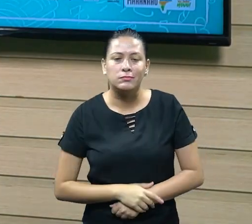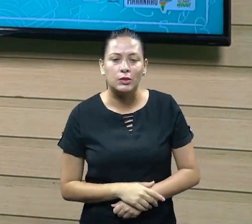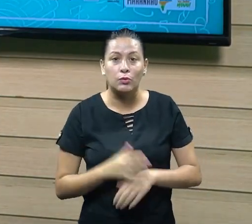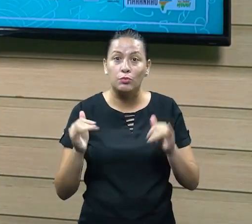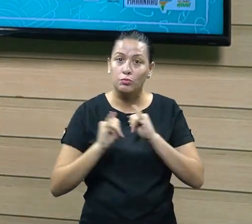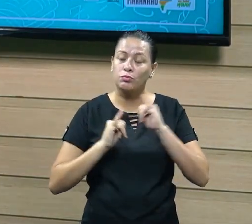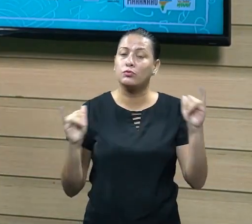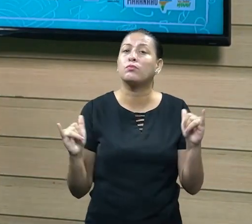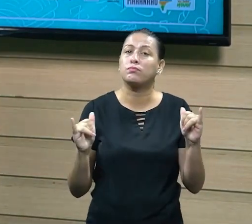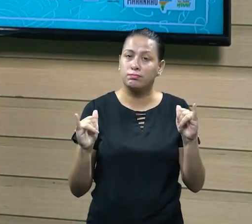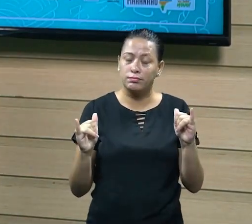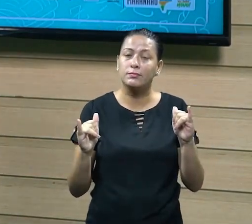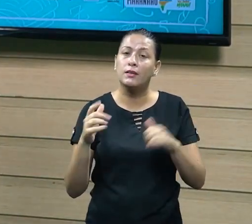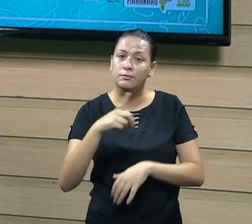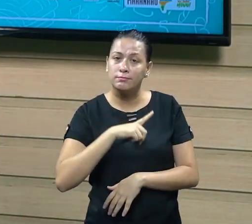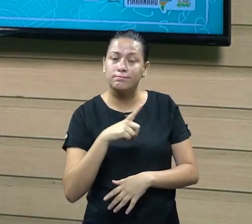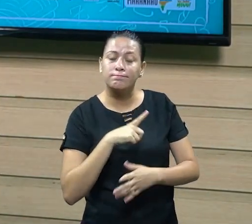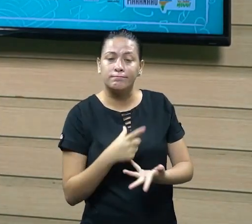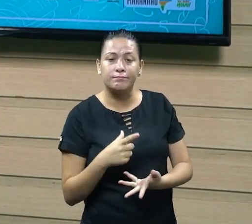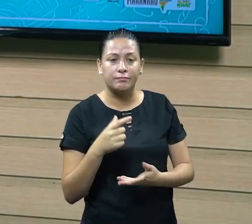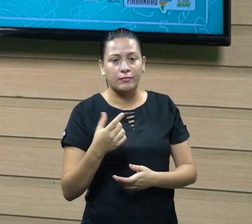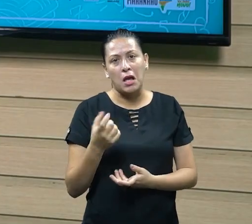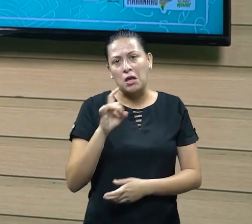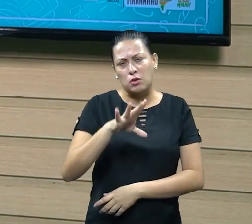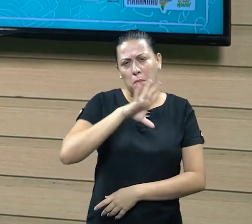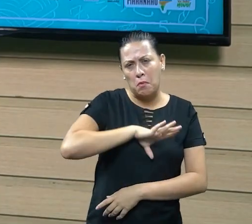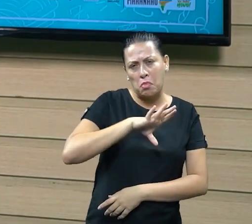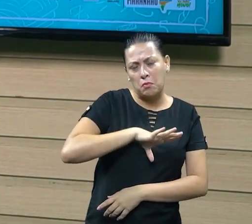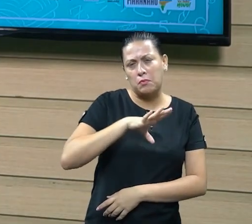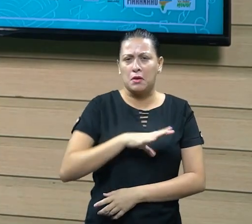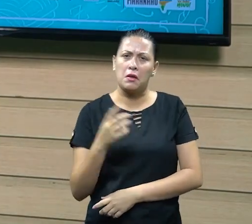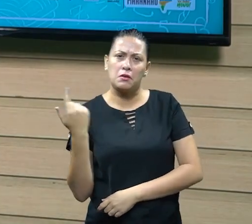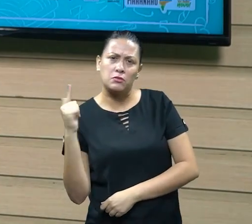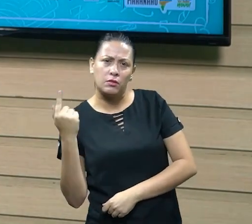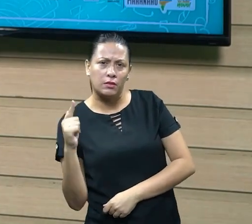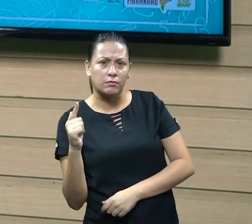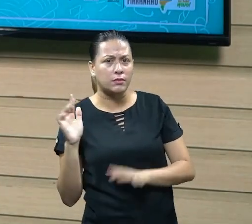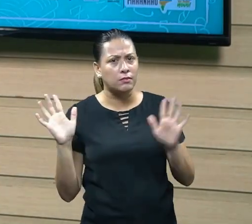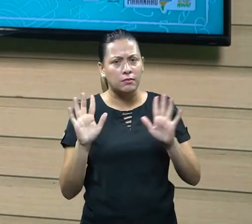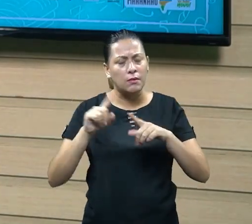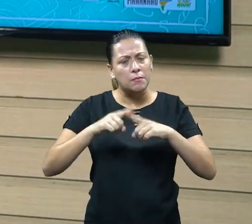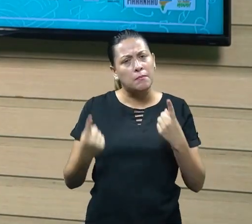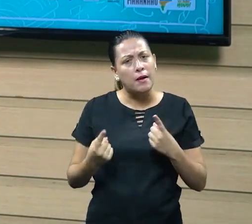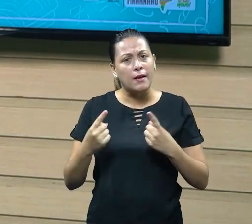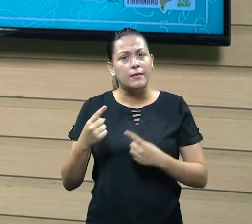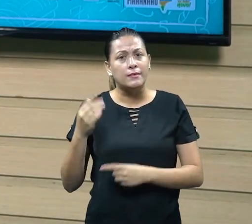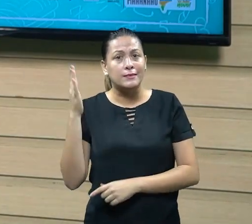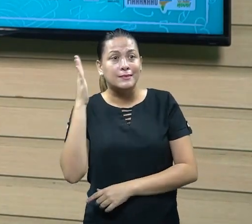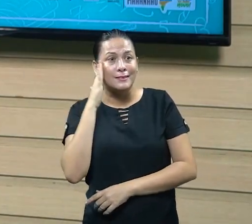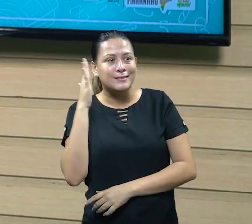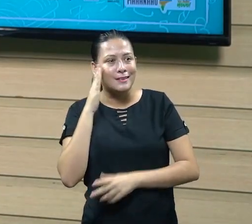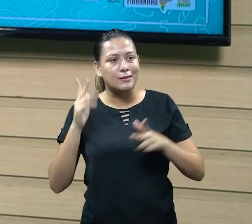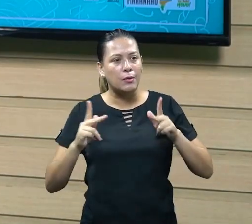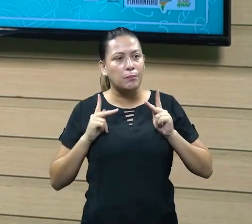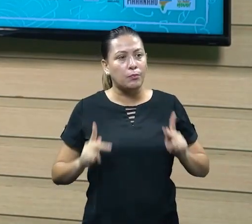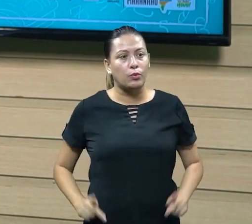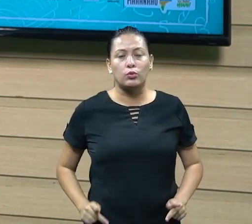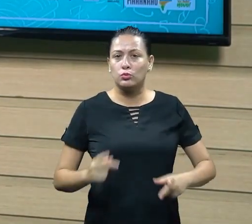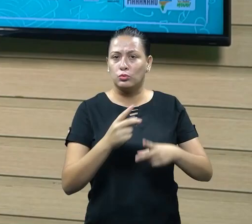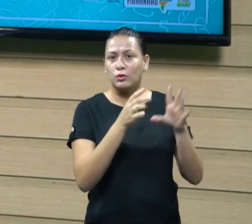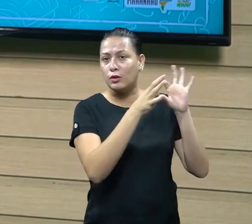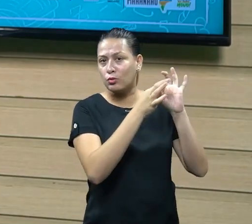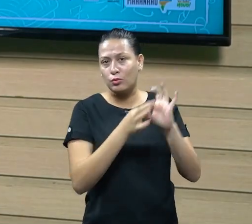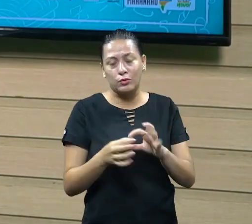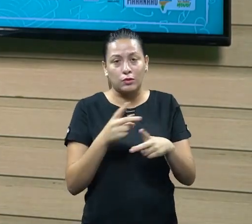informação. A educação não é só a questão do português, da geografia. A educação é tu saber te comportar em diversas situações. Claro que em determinadas